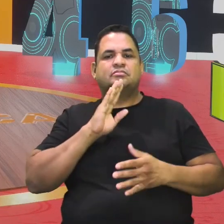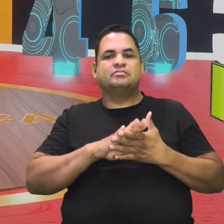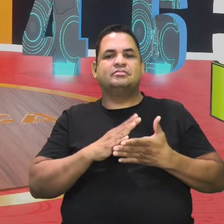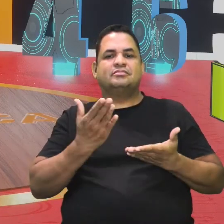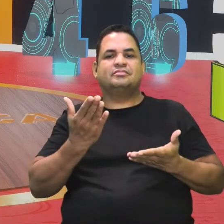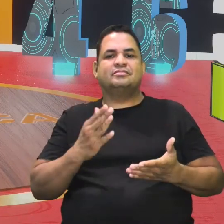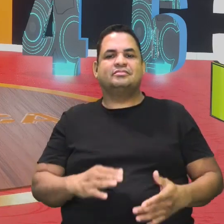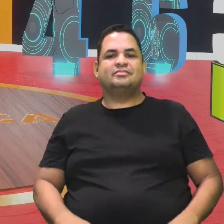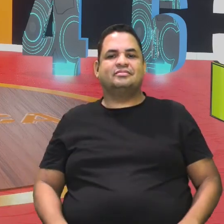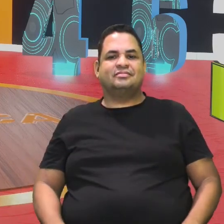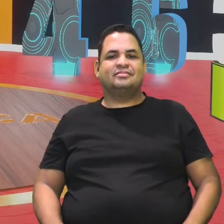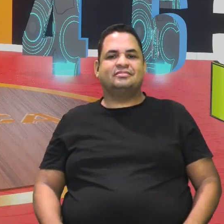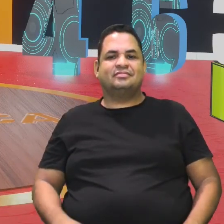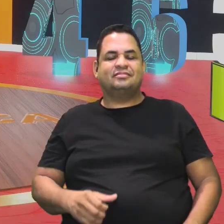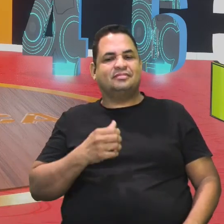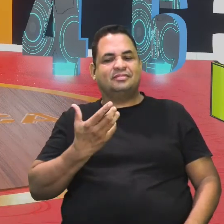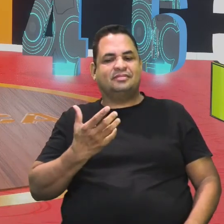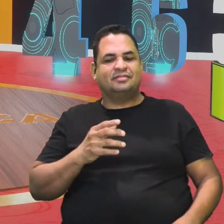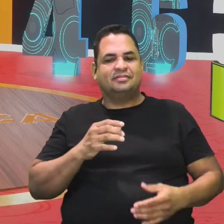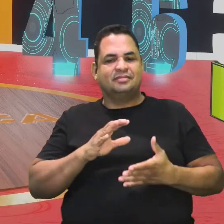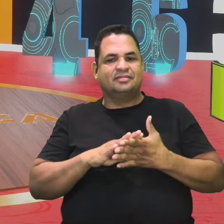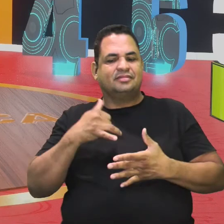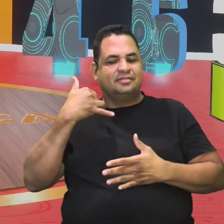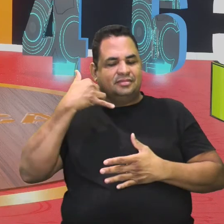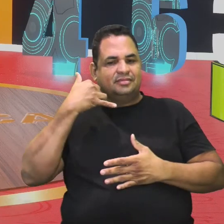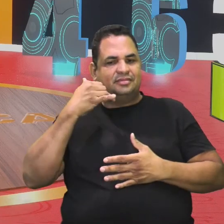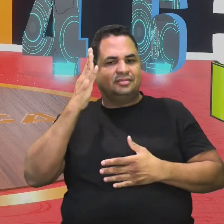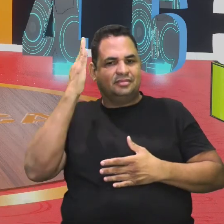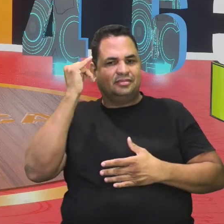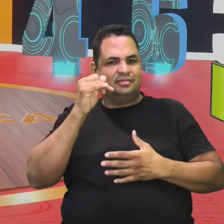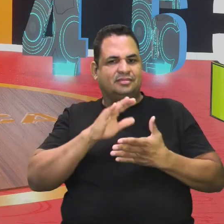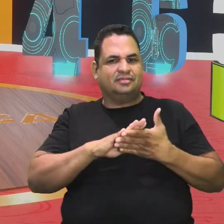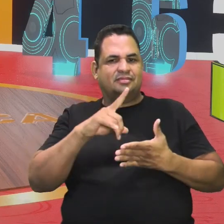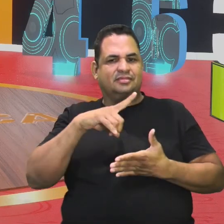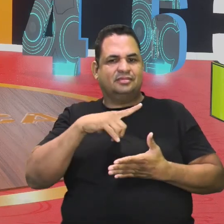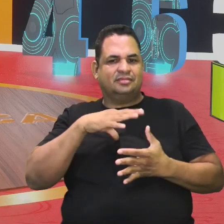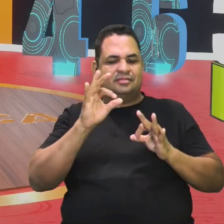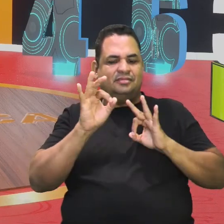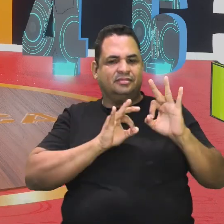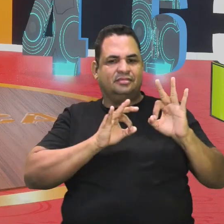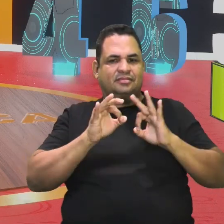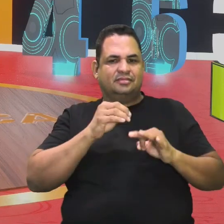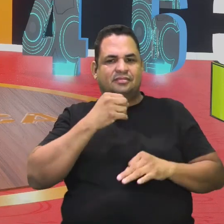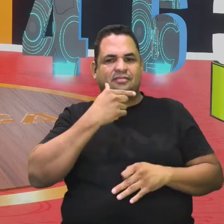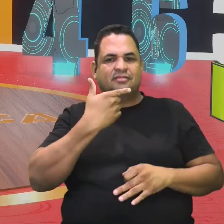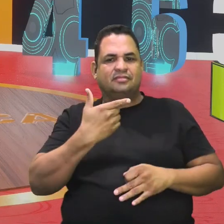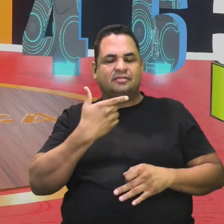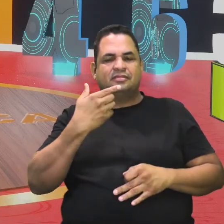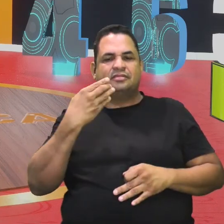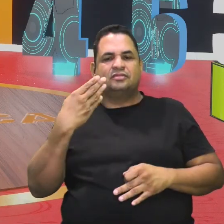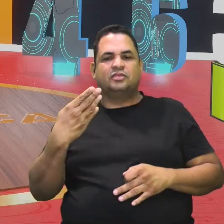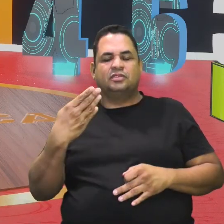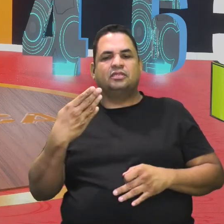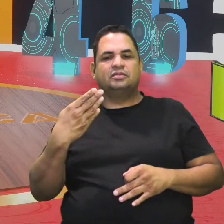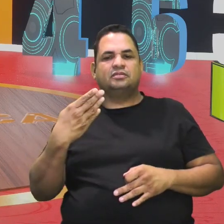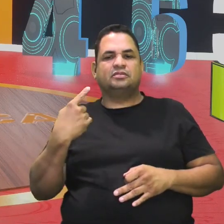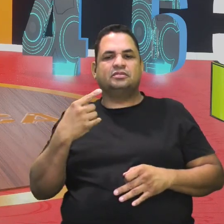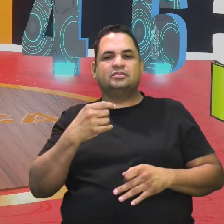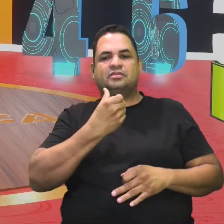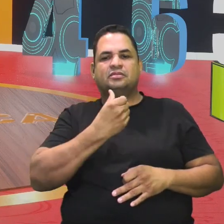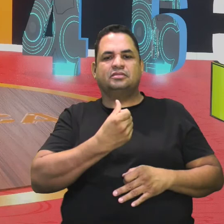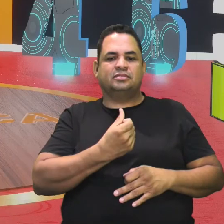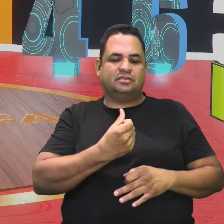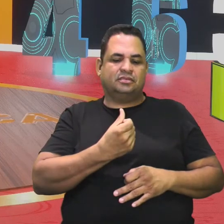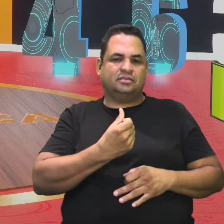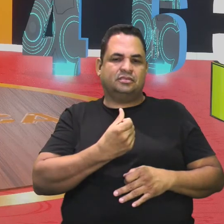Que no celular tu coloca lá às 6 horas da manhã. O celular já sabe, porque o celular tem a programação de 24 horas. Então, 6 é